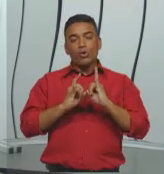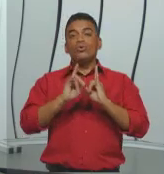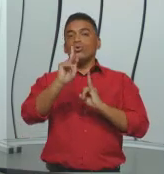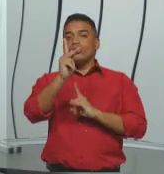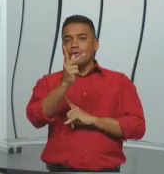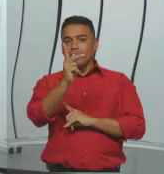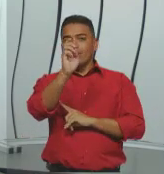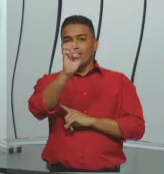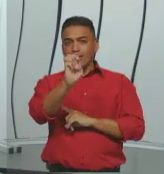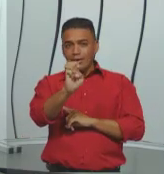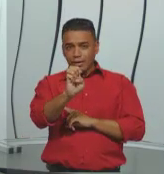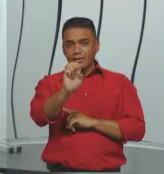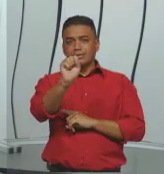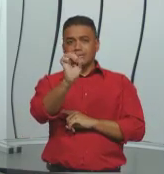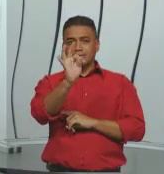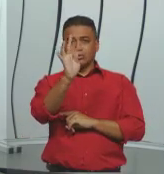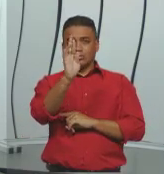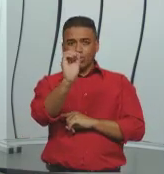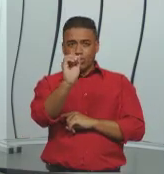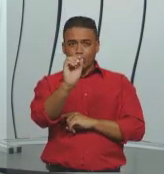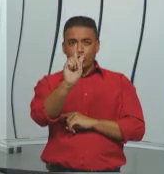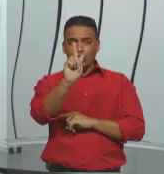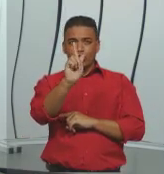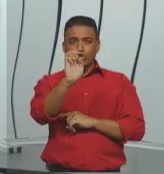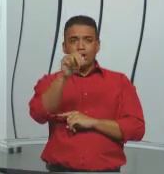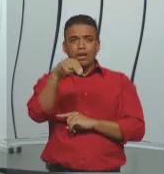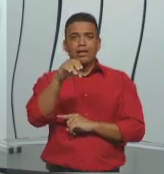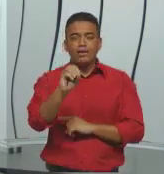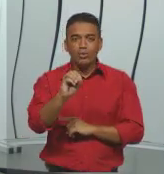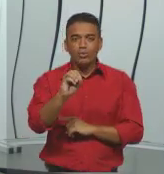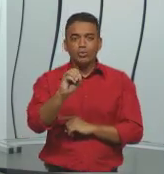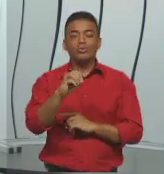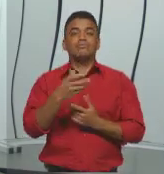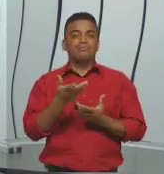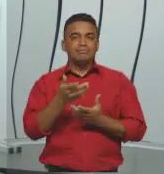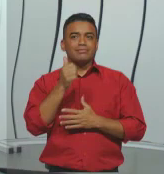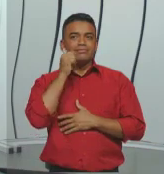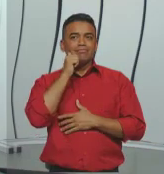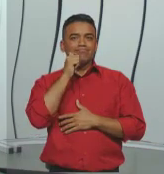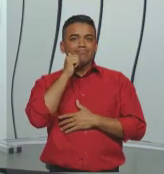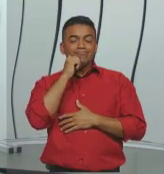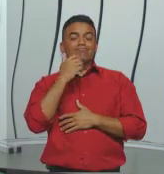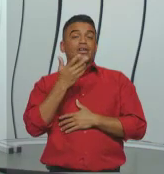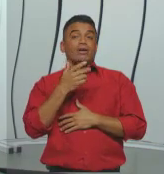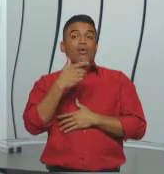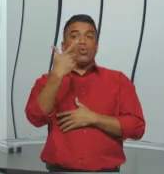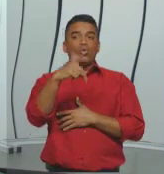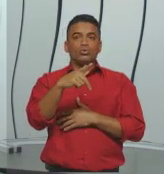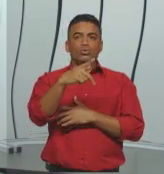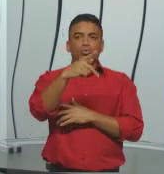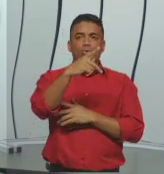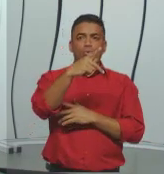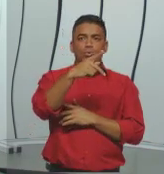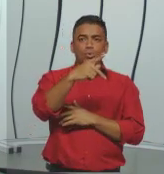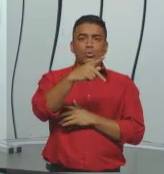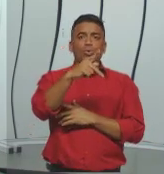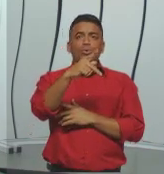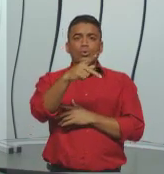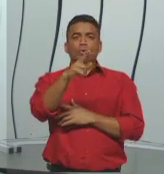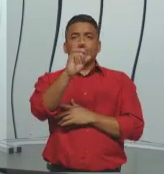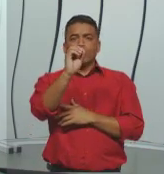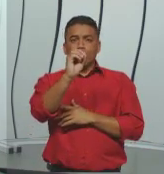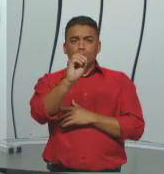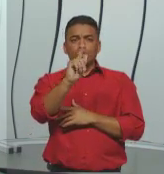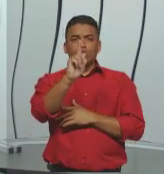estrogênio. E temos a progesterona que está relacionada à formação do endométrio. A menstruação nada mais é que a descamação